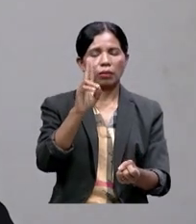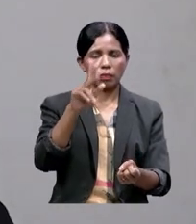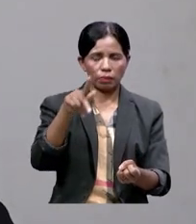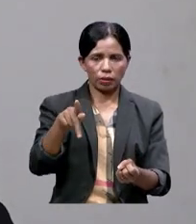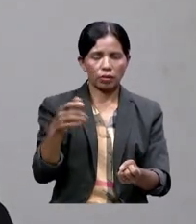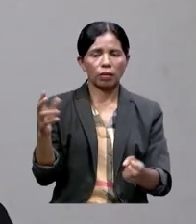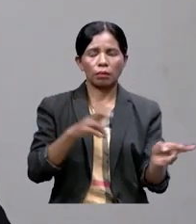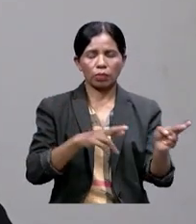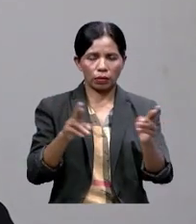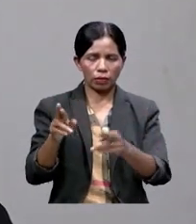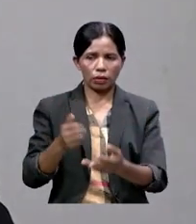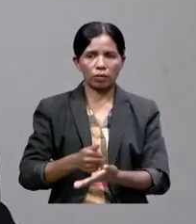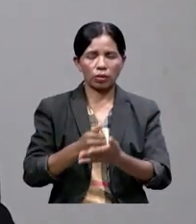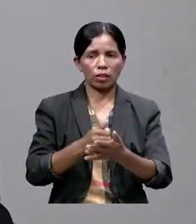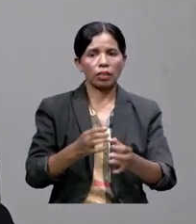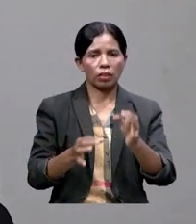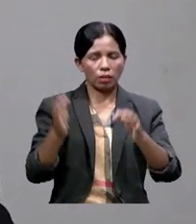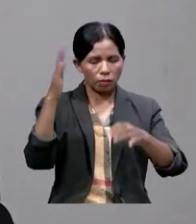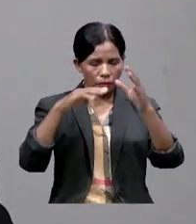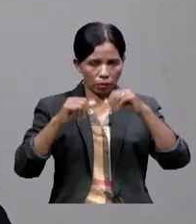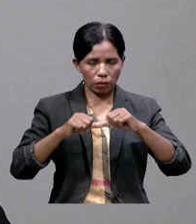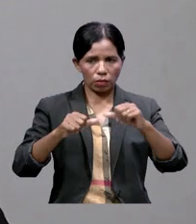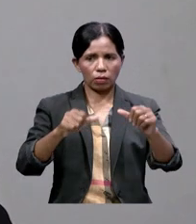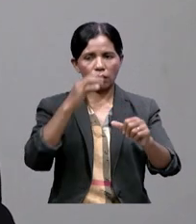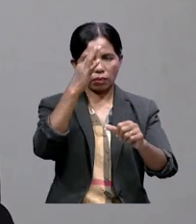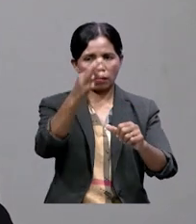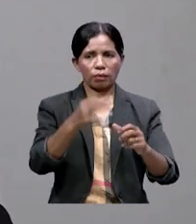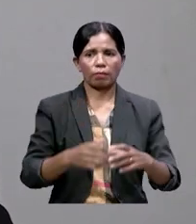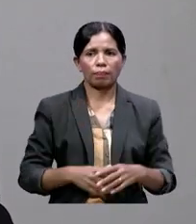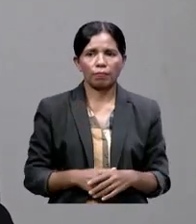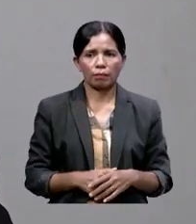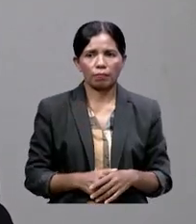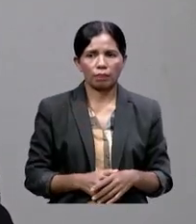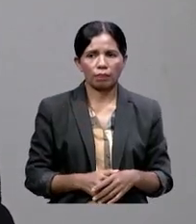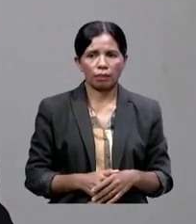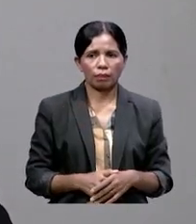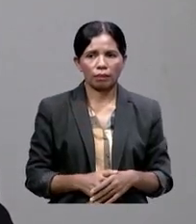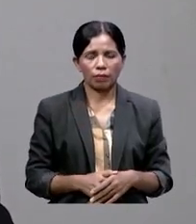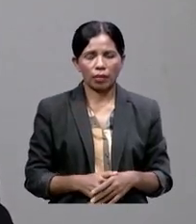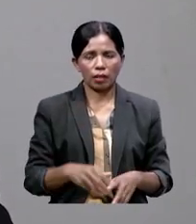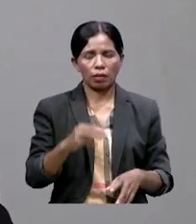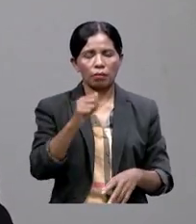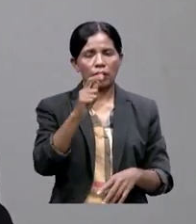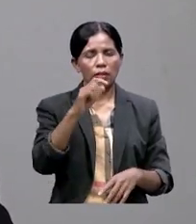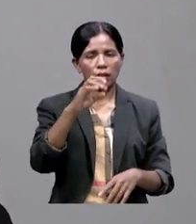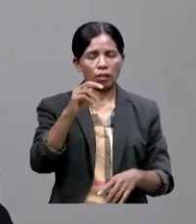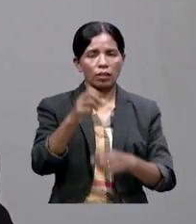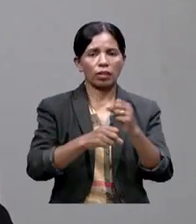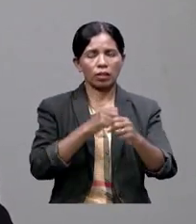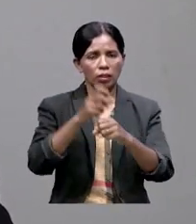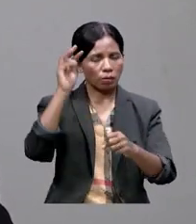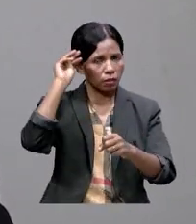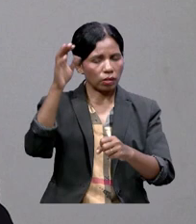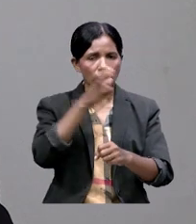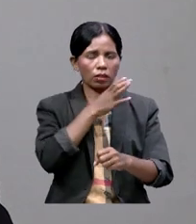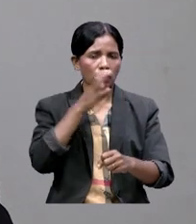că problema ne continuă la obă o în continuă a la strata. Martinho Soares Atuir, Catac, Caratinan, Ministério da